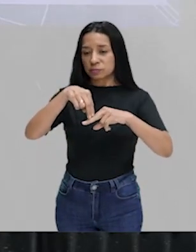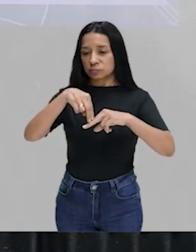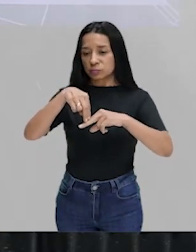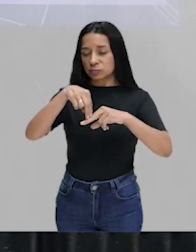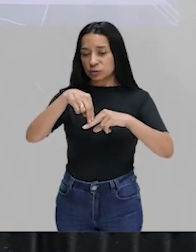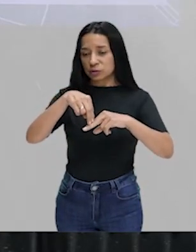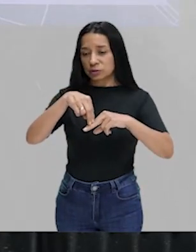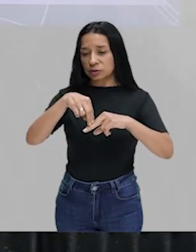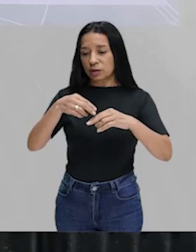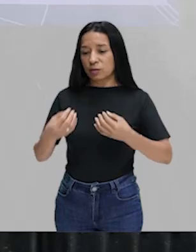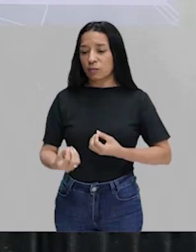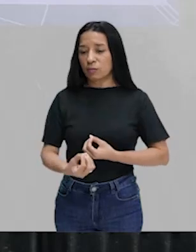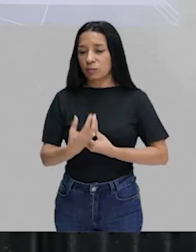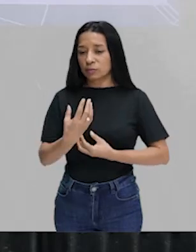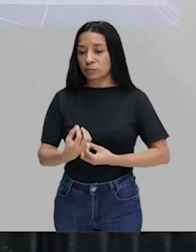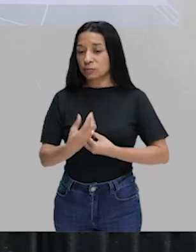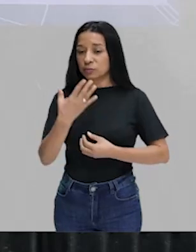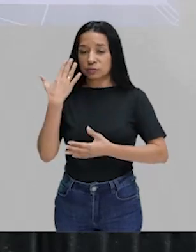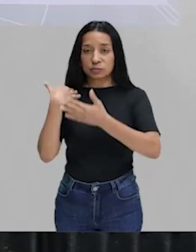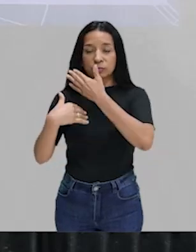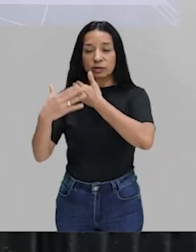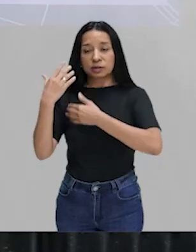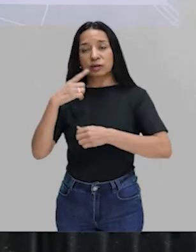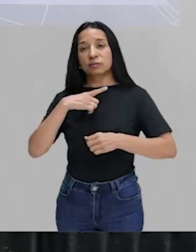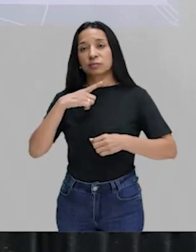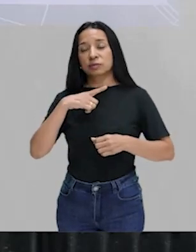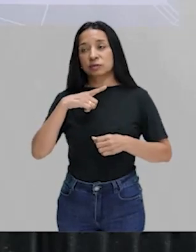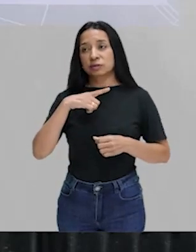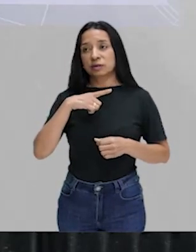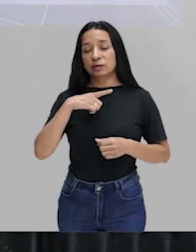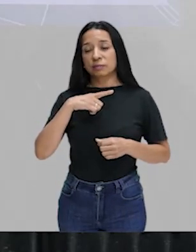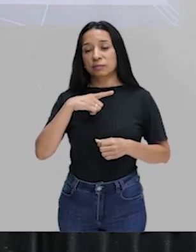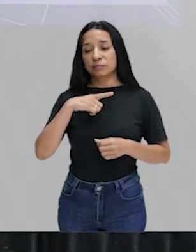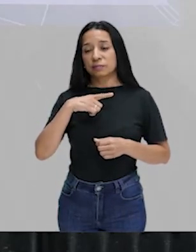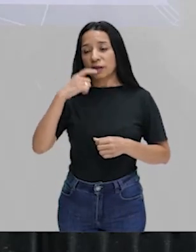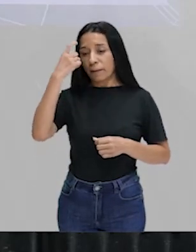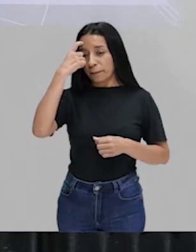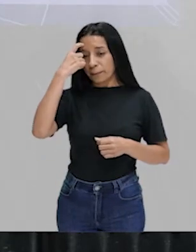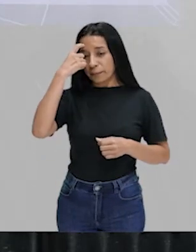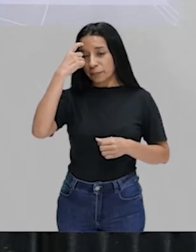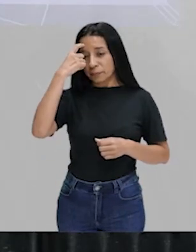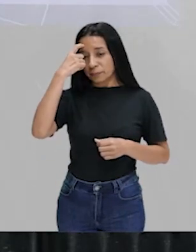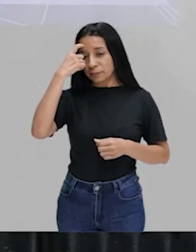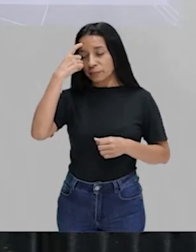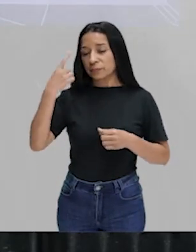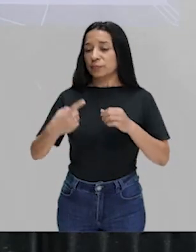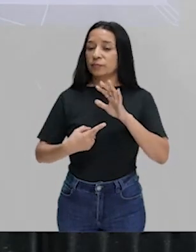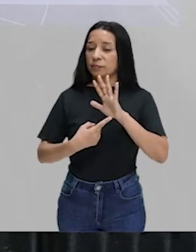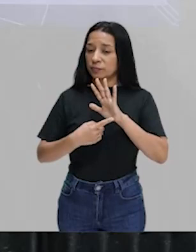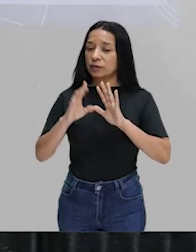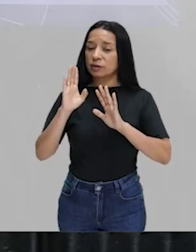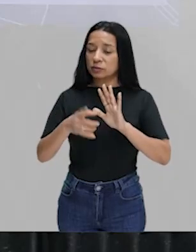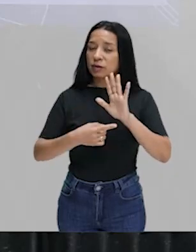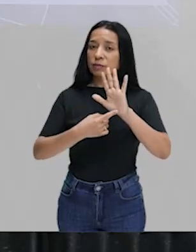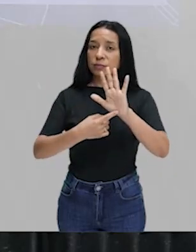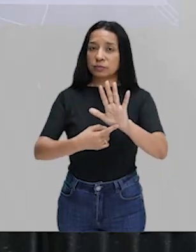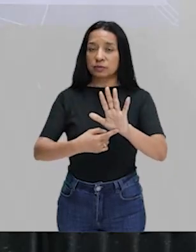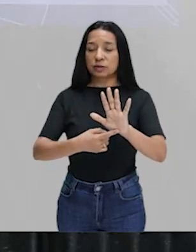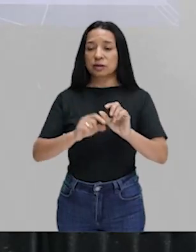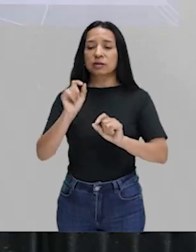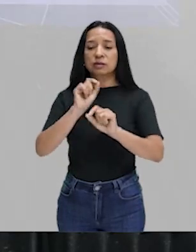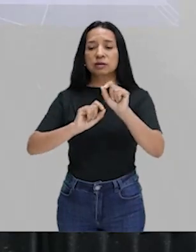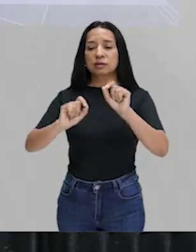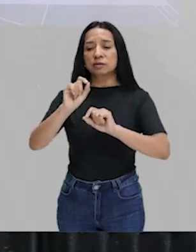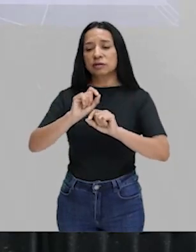das composições dessa época que traz essa reflexão aqui que eu já apresentei. Quem são